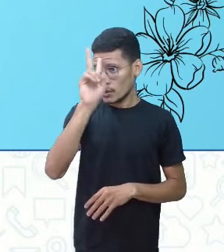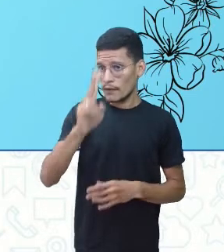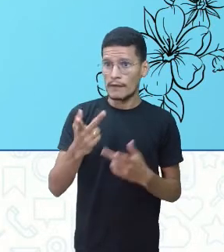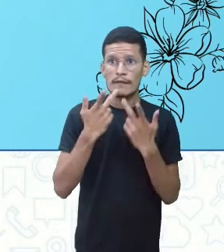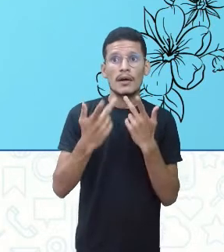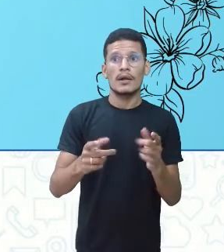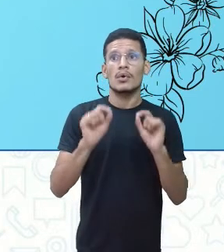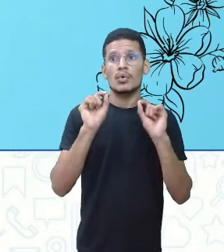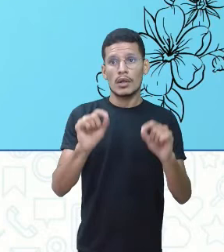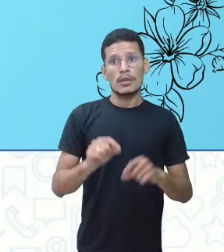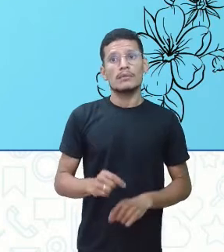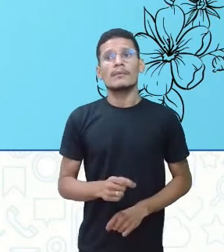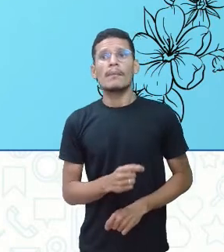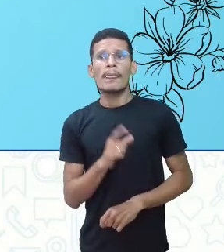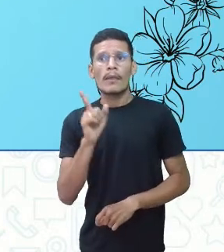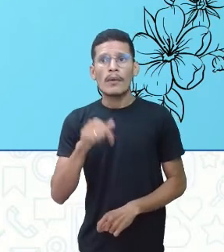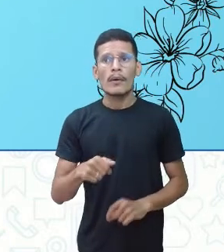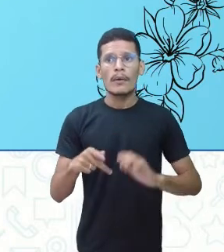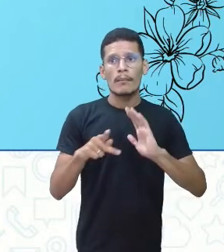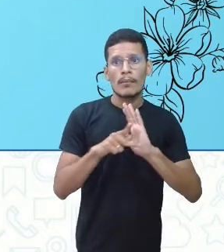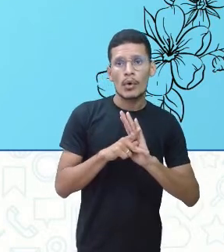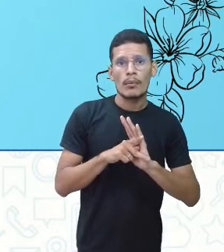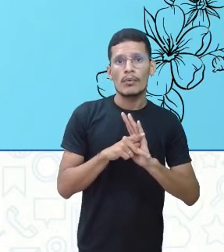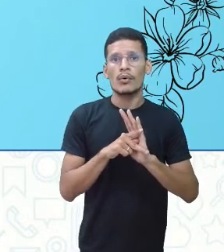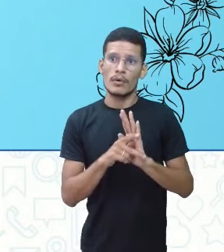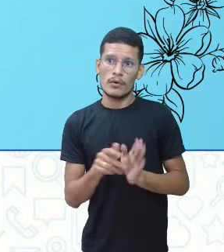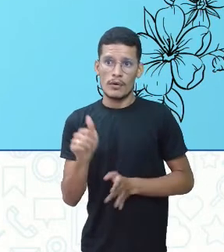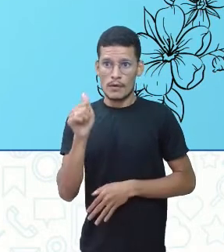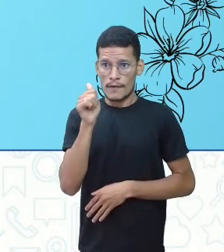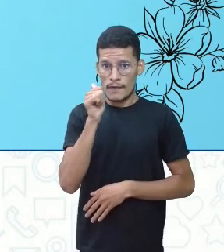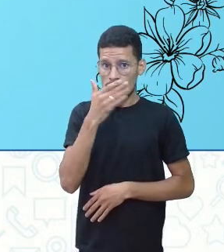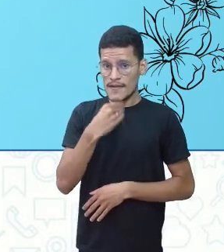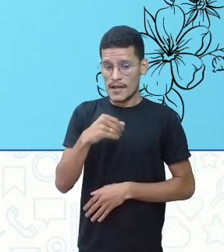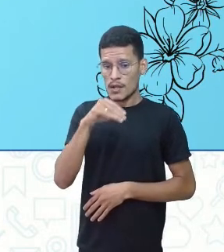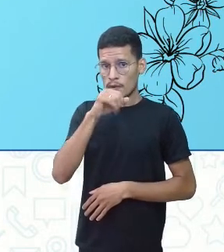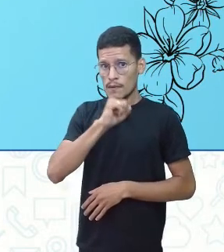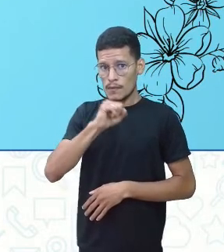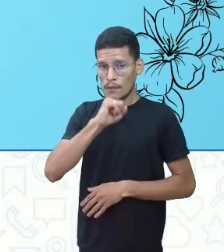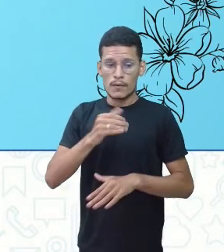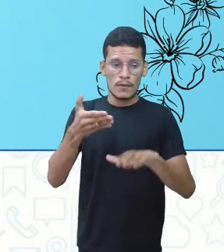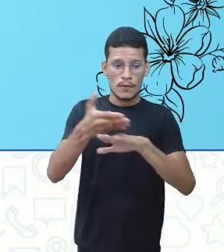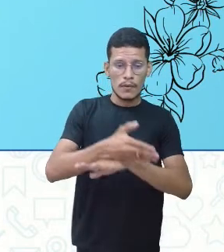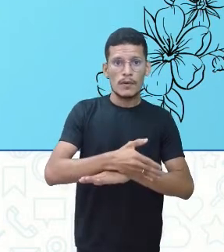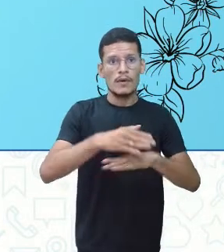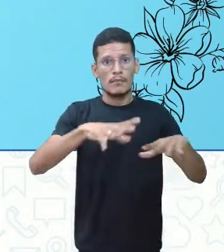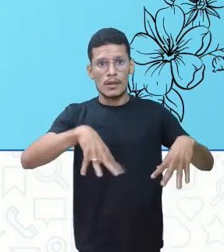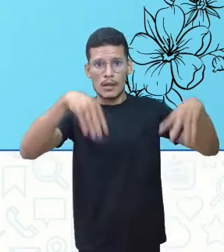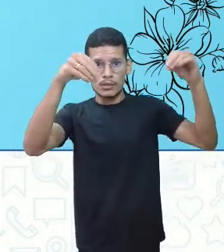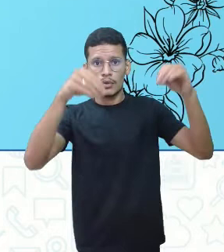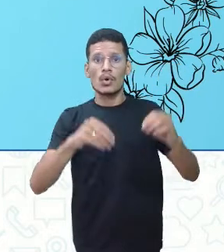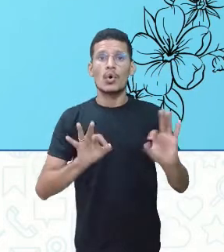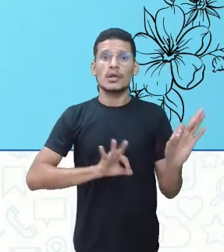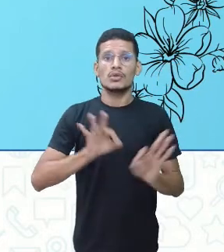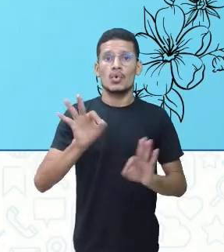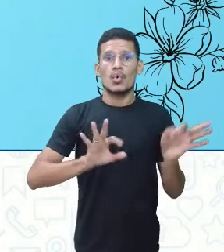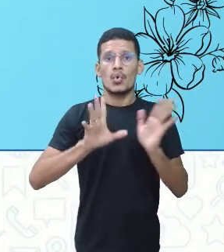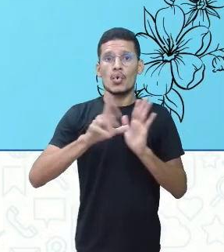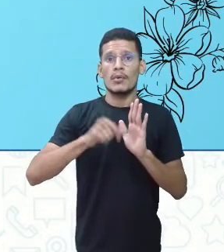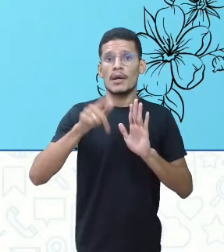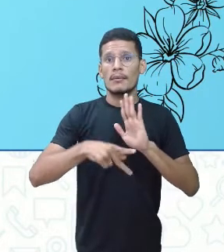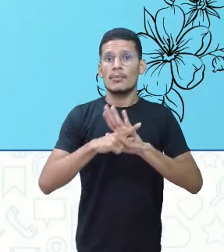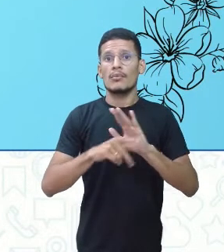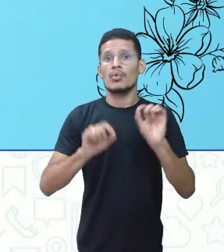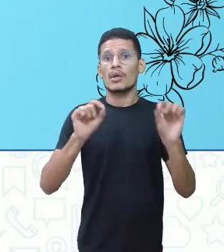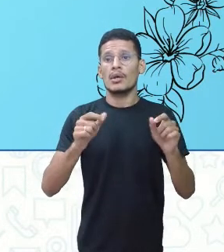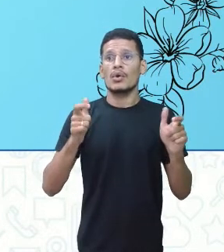é basicamente, esse velho vai para o palácio e quem organizou o roubo foram justamente